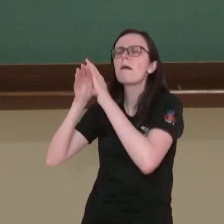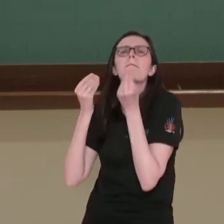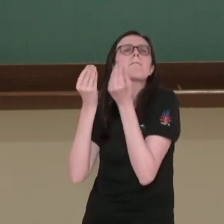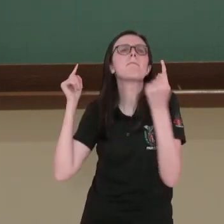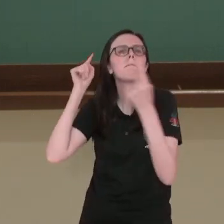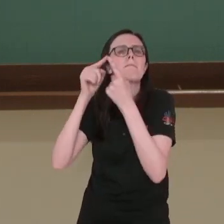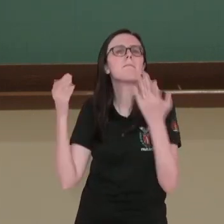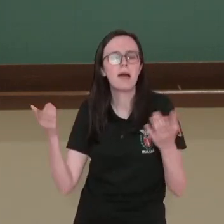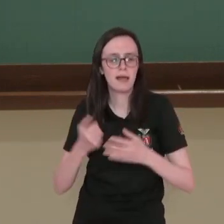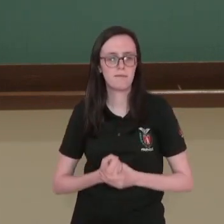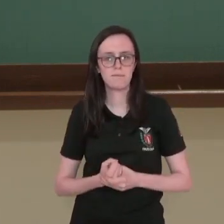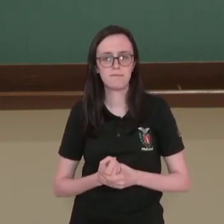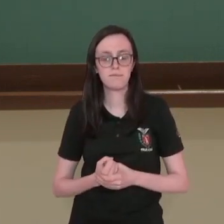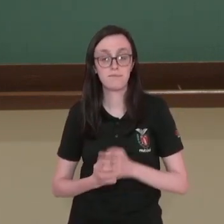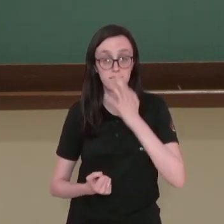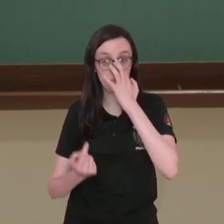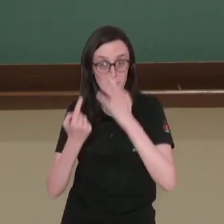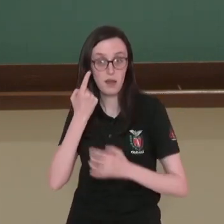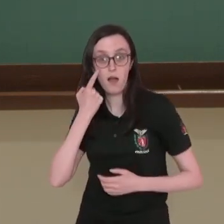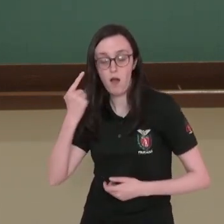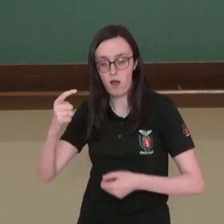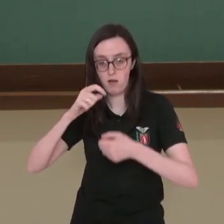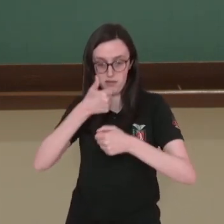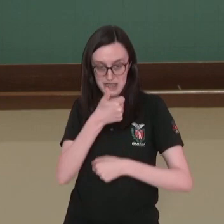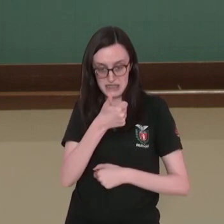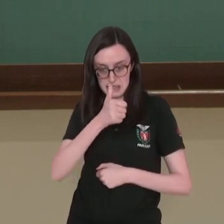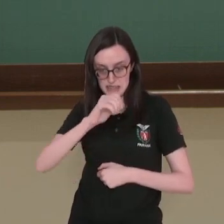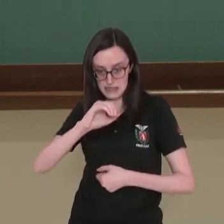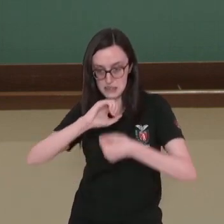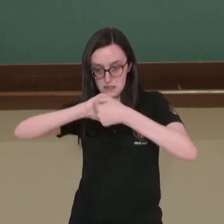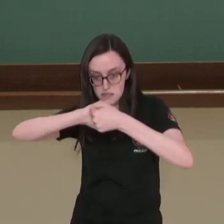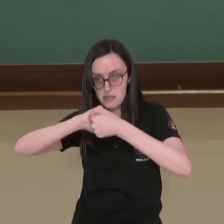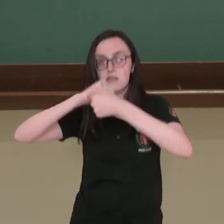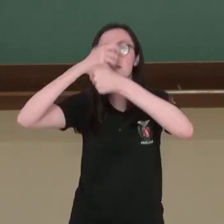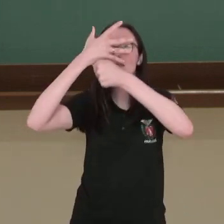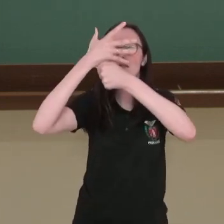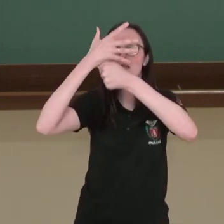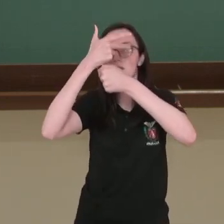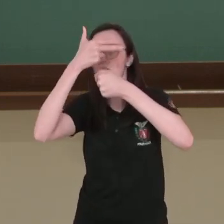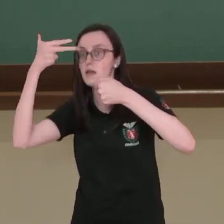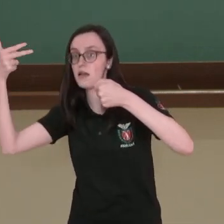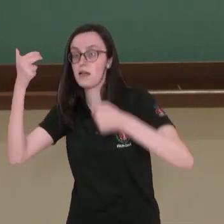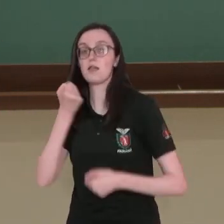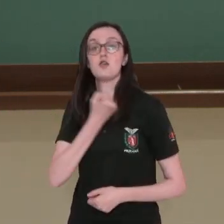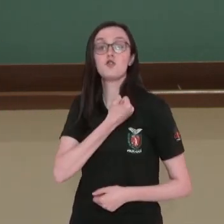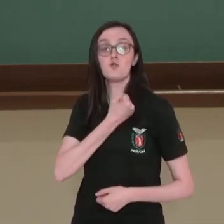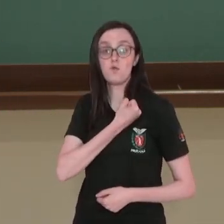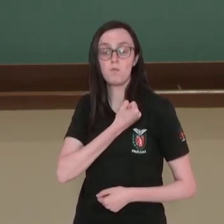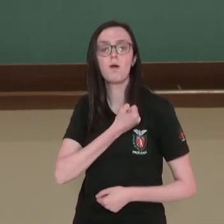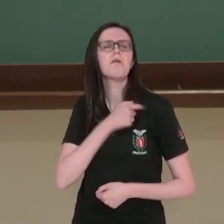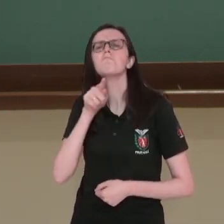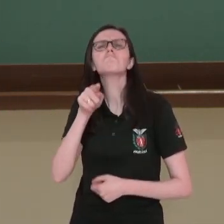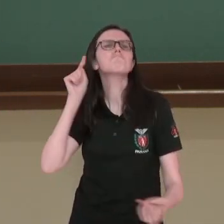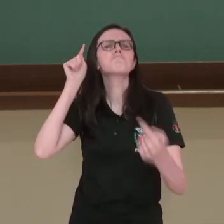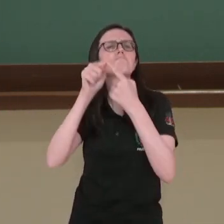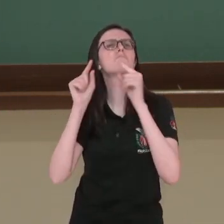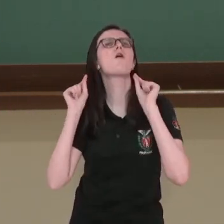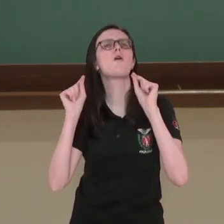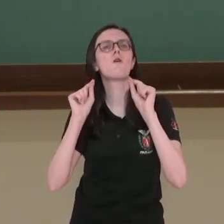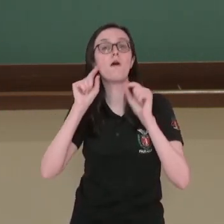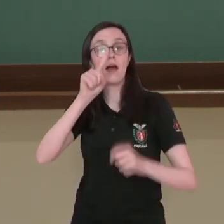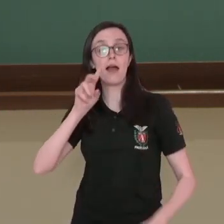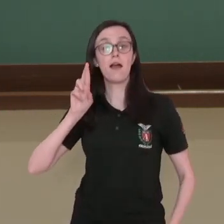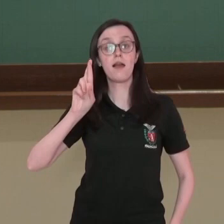serve? A notação científica, ela é uma escrita matemática que serve para